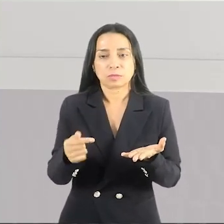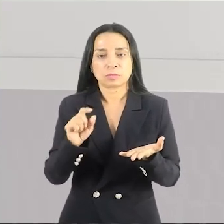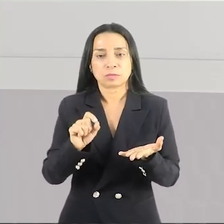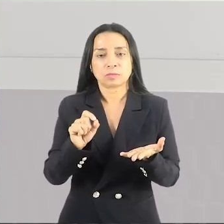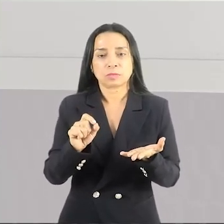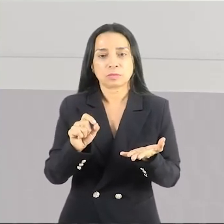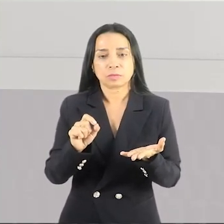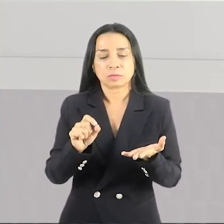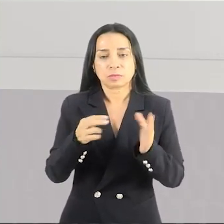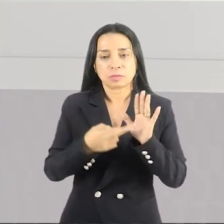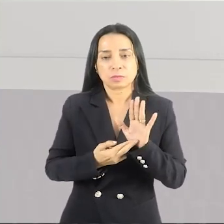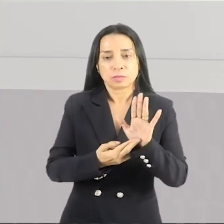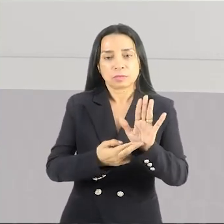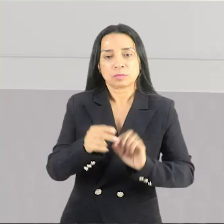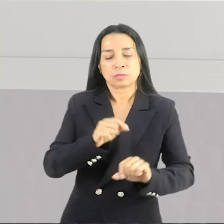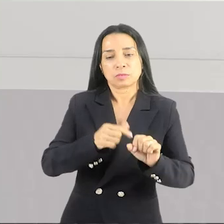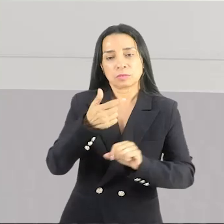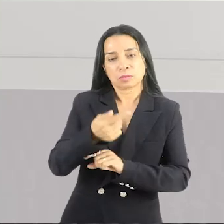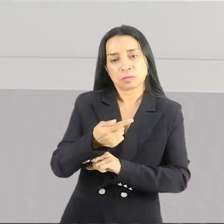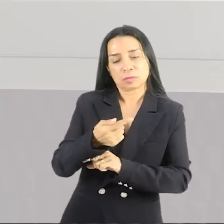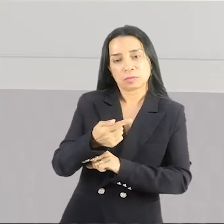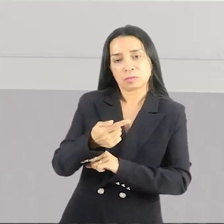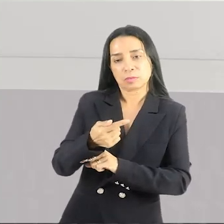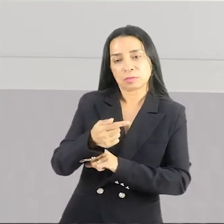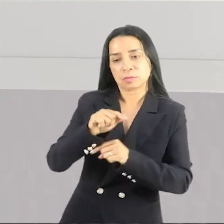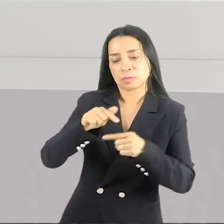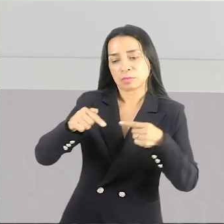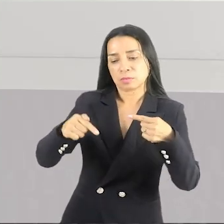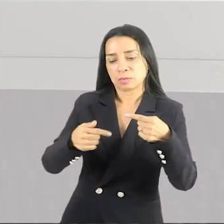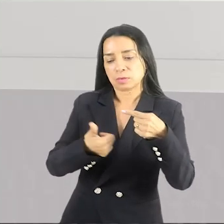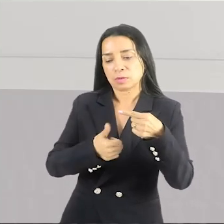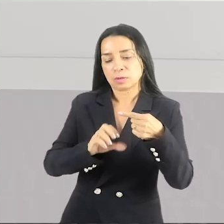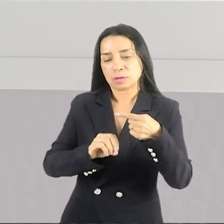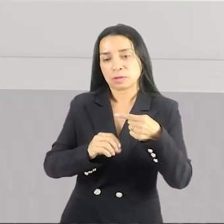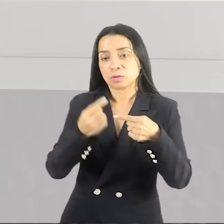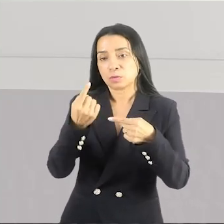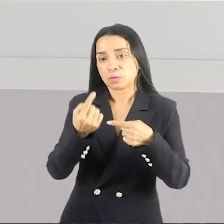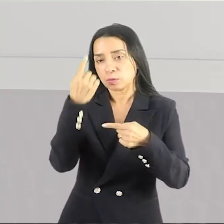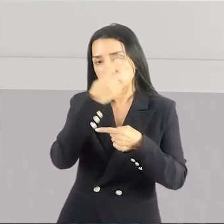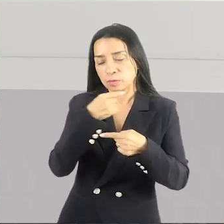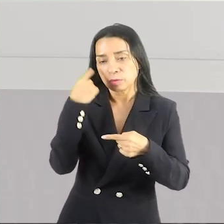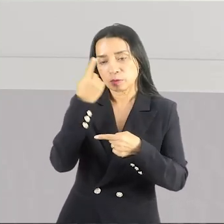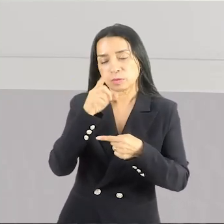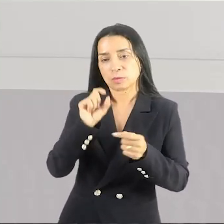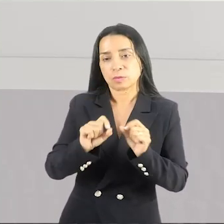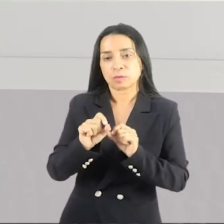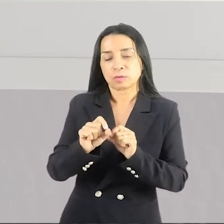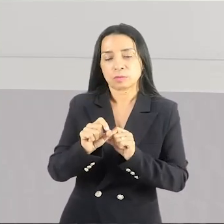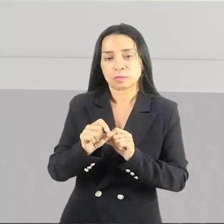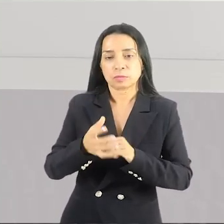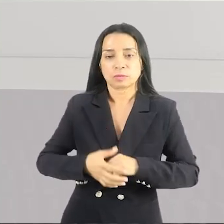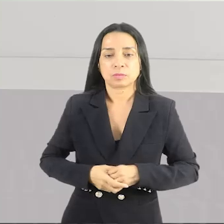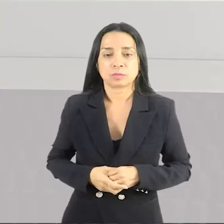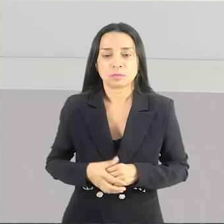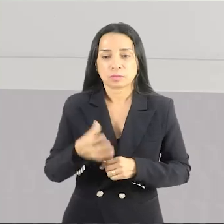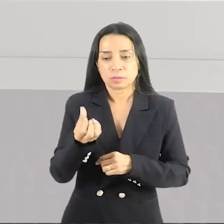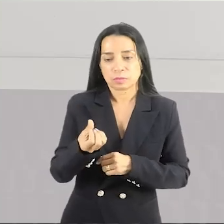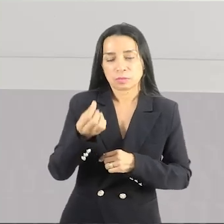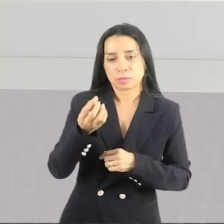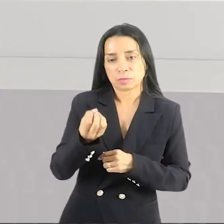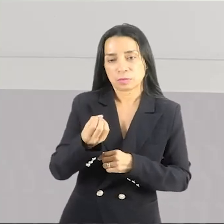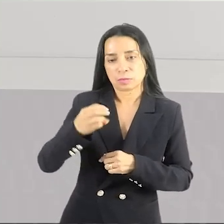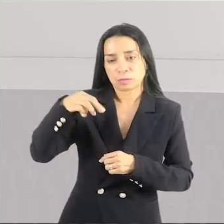representa 7 décimos de 1 hora 7/10 de 60